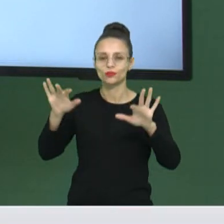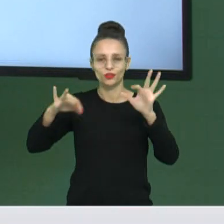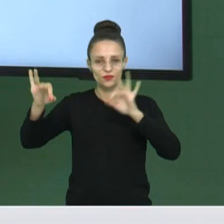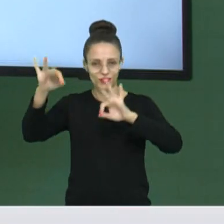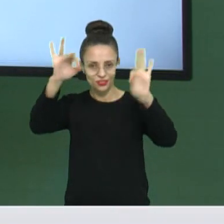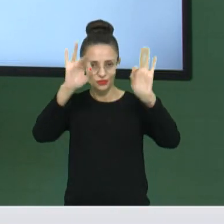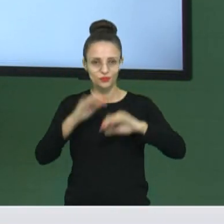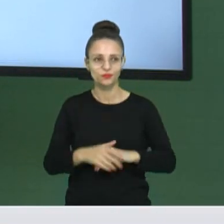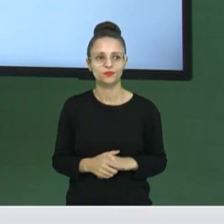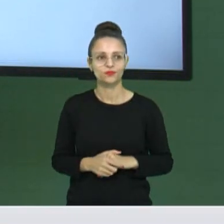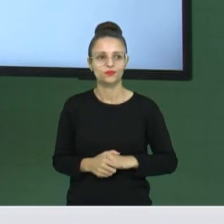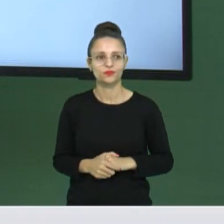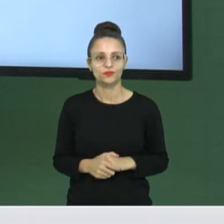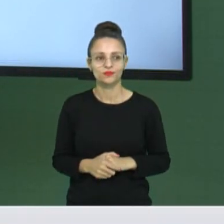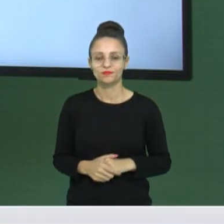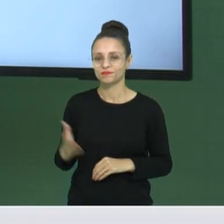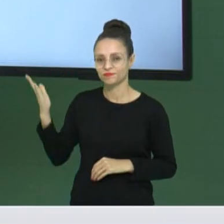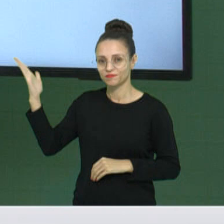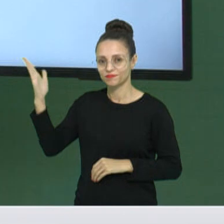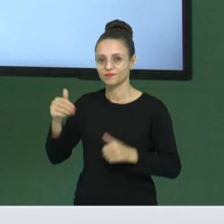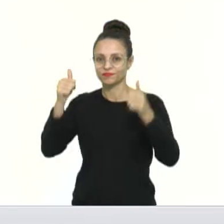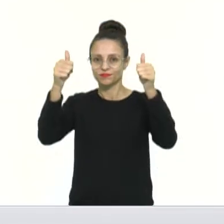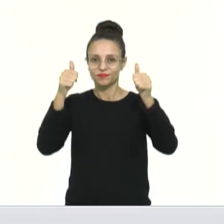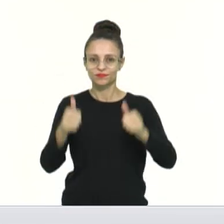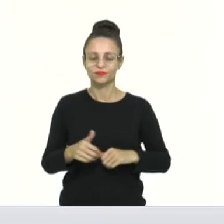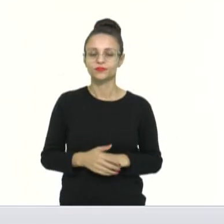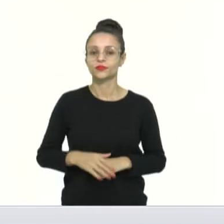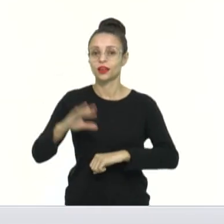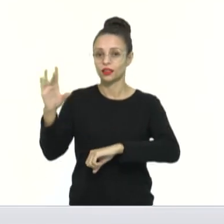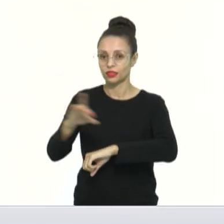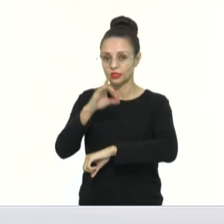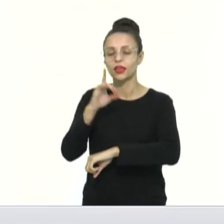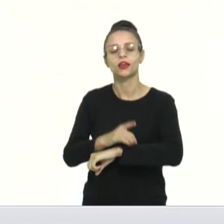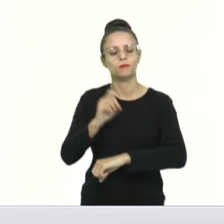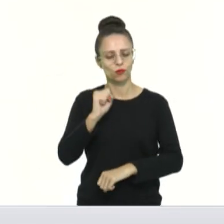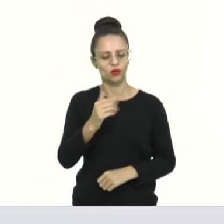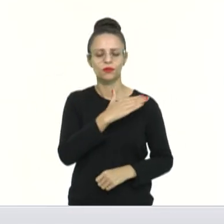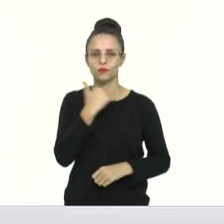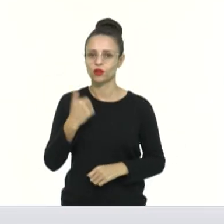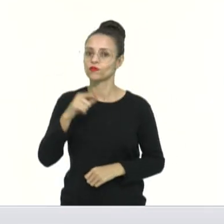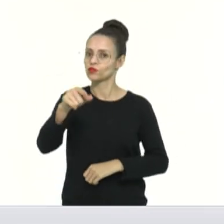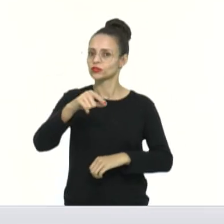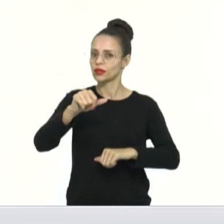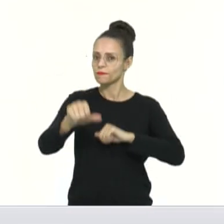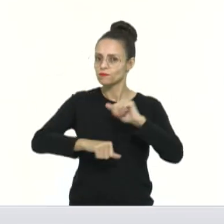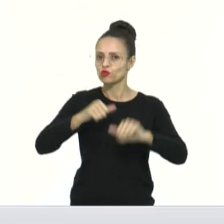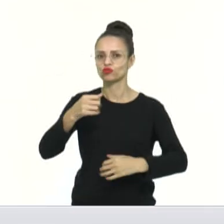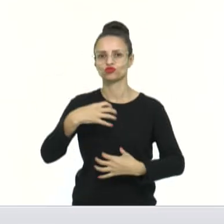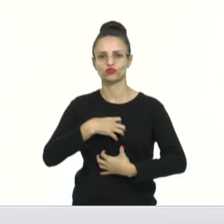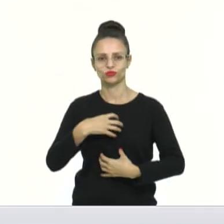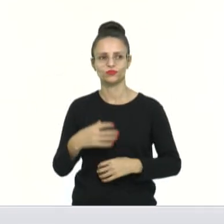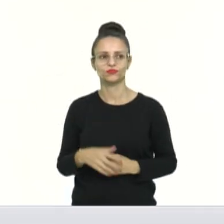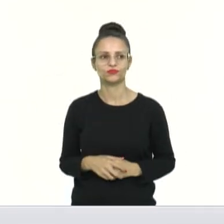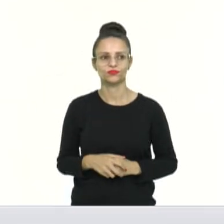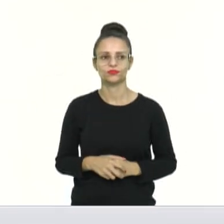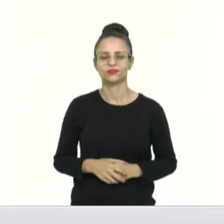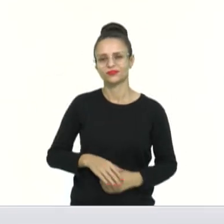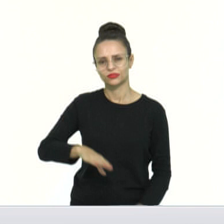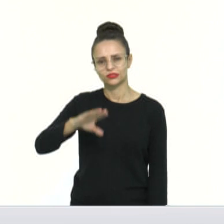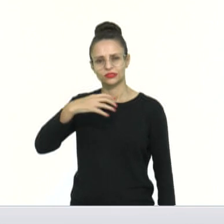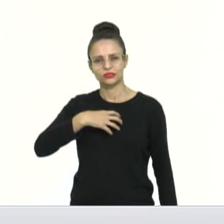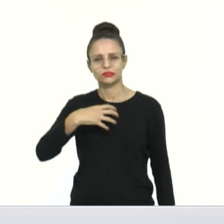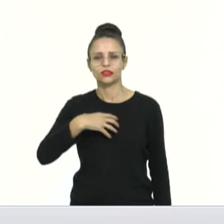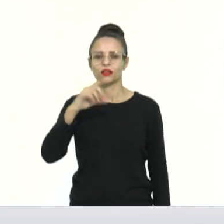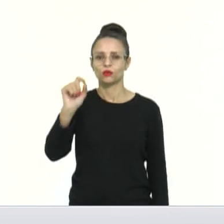mosquito. Tá aqui um deles, ó, dengue mata, mude suas atitudes. Daí temos aqui os sintomas,